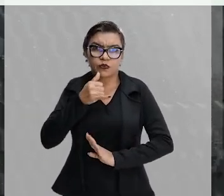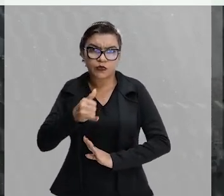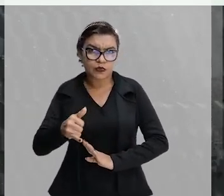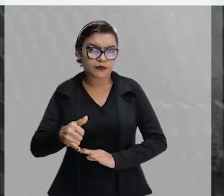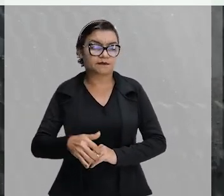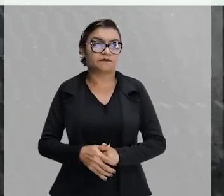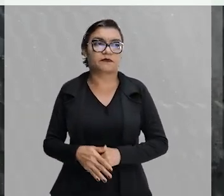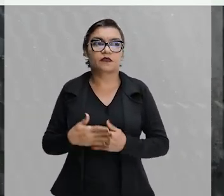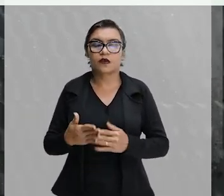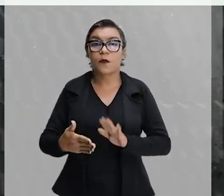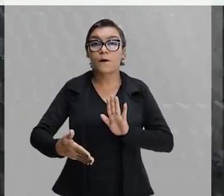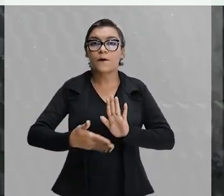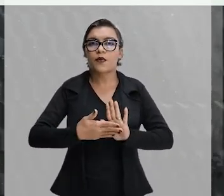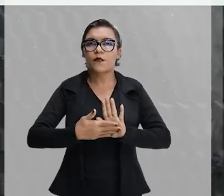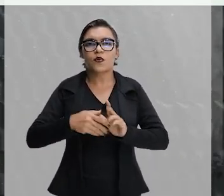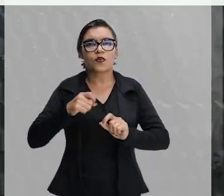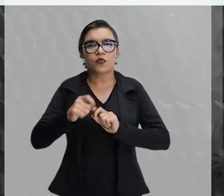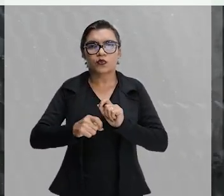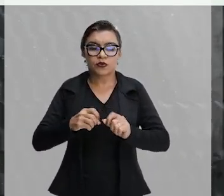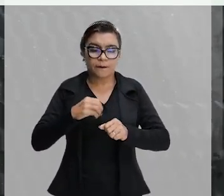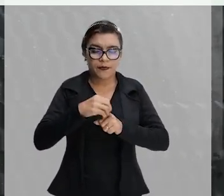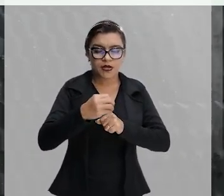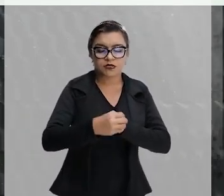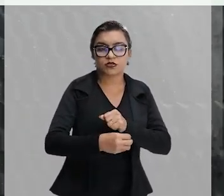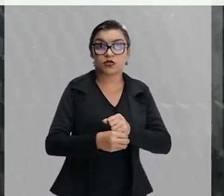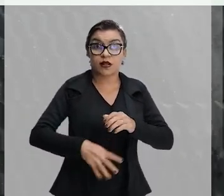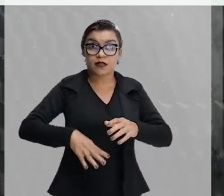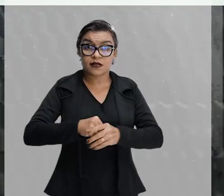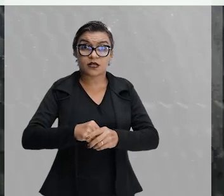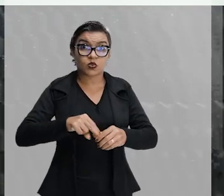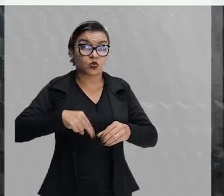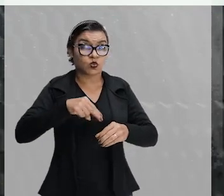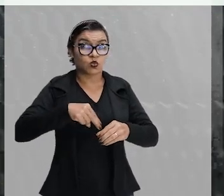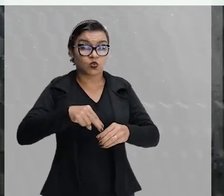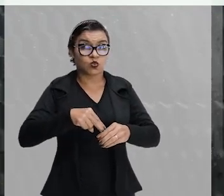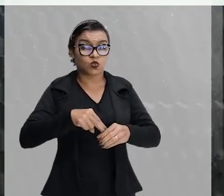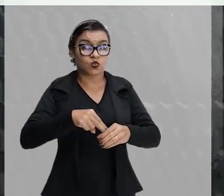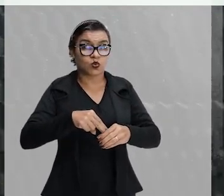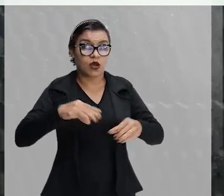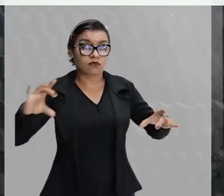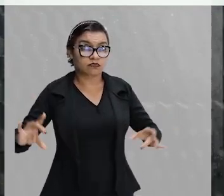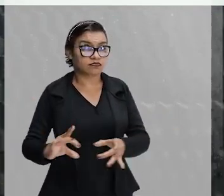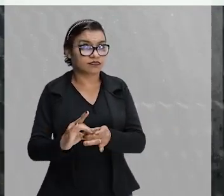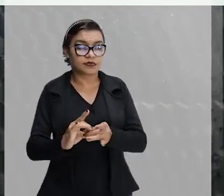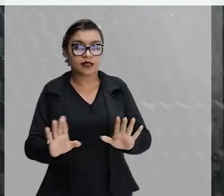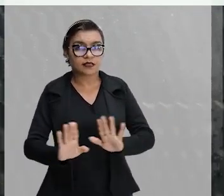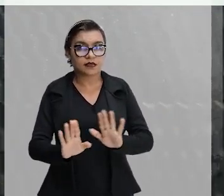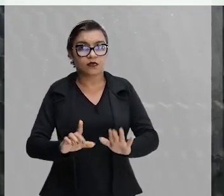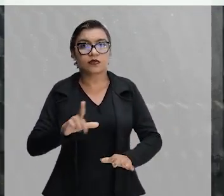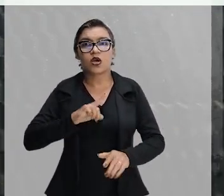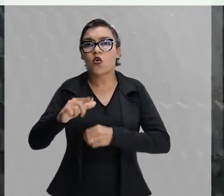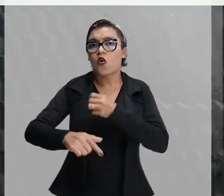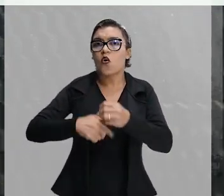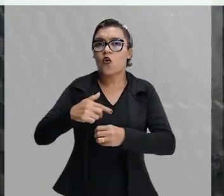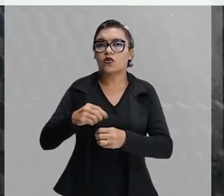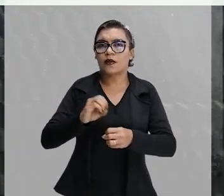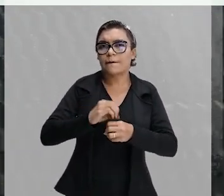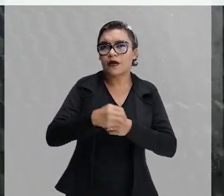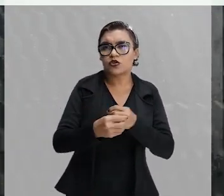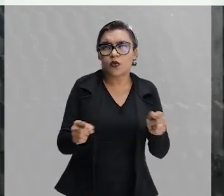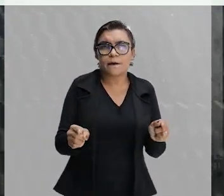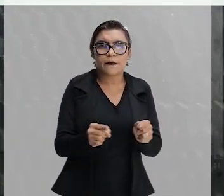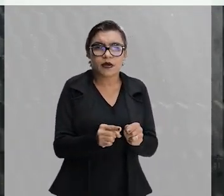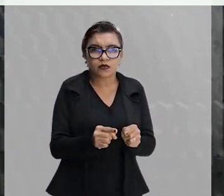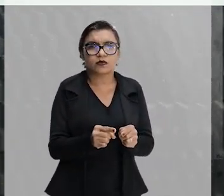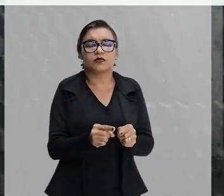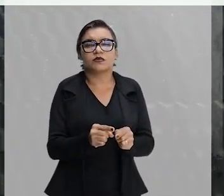que essas partículas que estão no núcleo não são partículas elementares, existem partículas menores do que elas que nós chamamos de